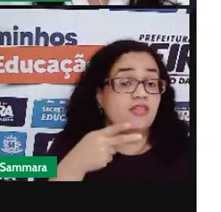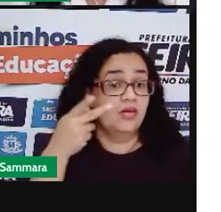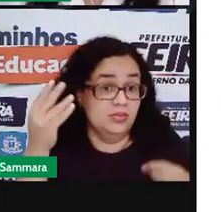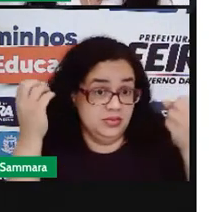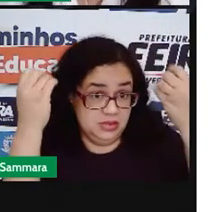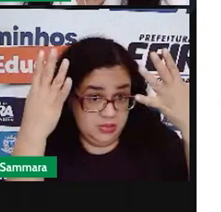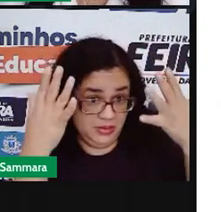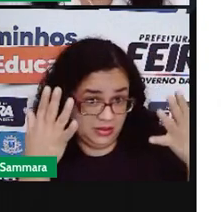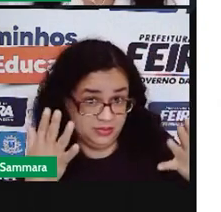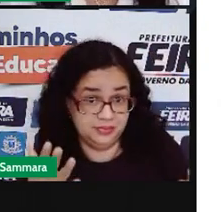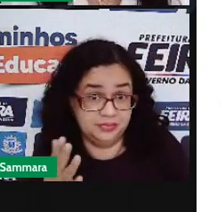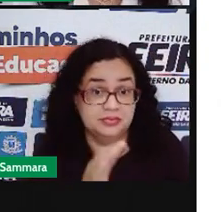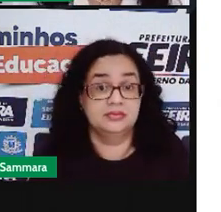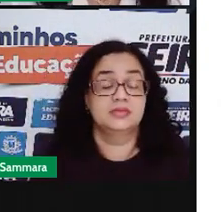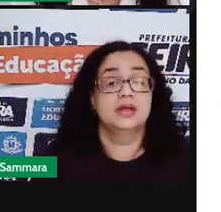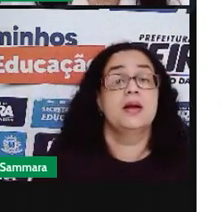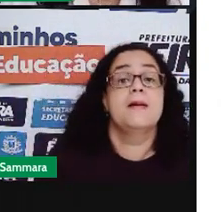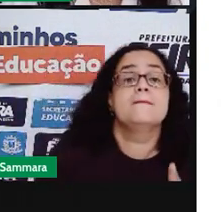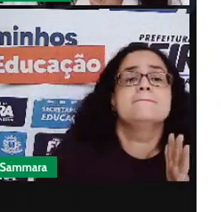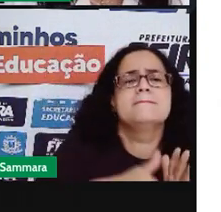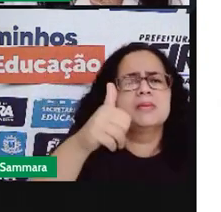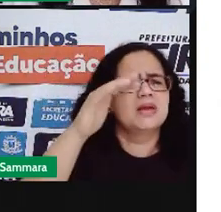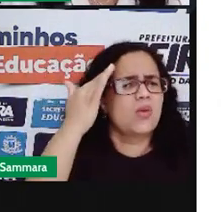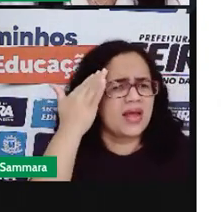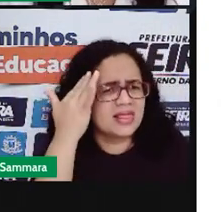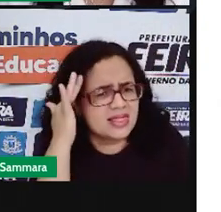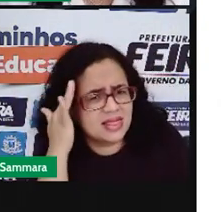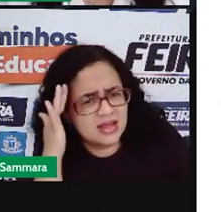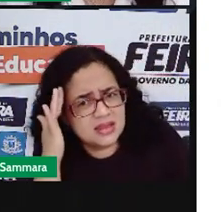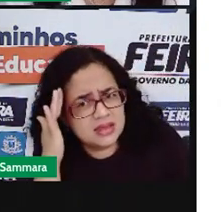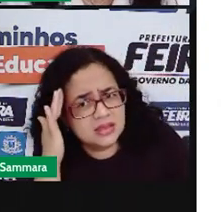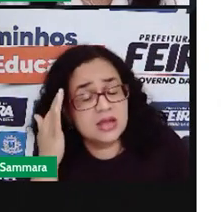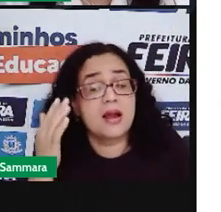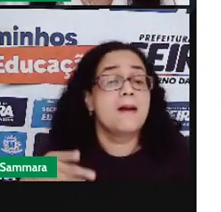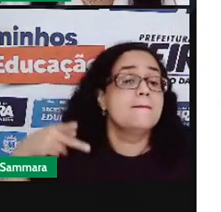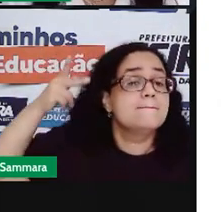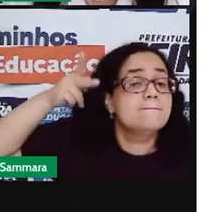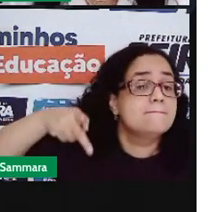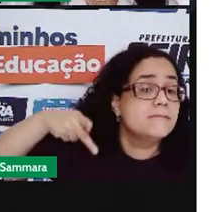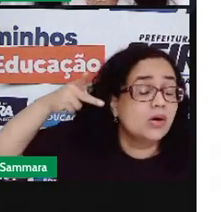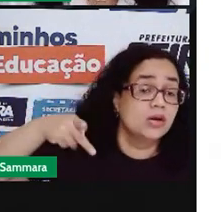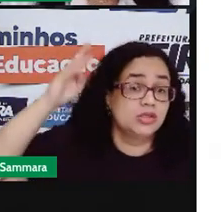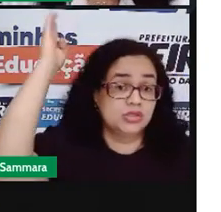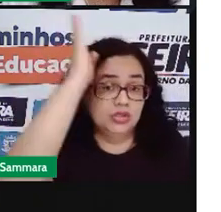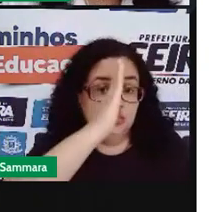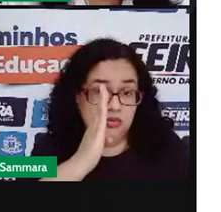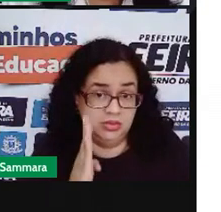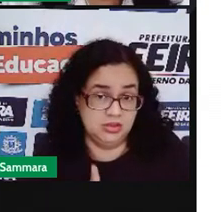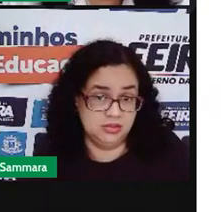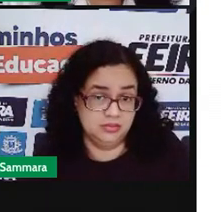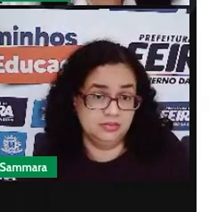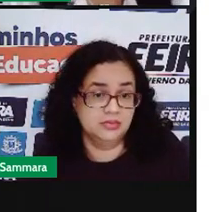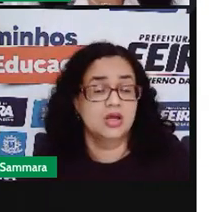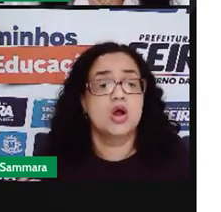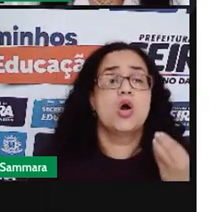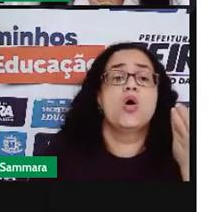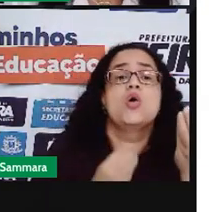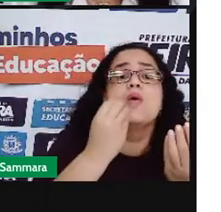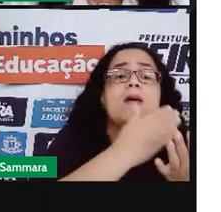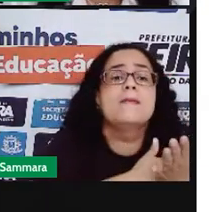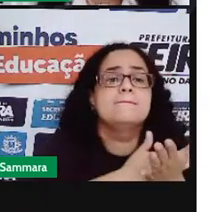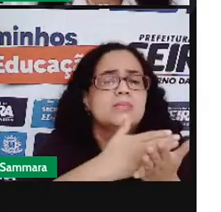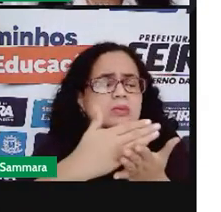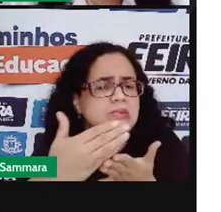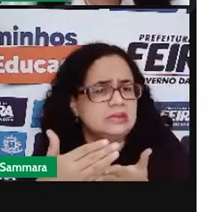falar. Mas nós vamos primeiro entender um pouco da política do Brasil. Como foi que surgiram